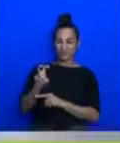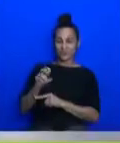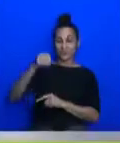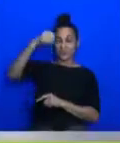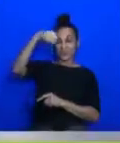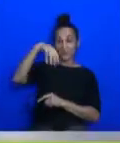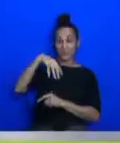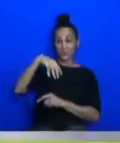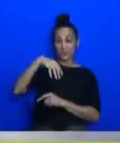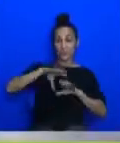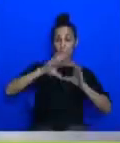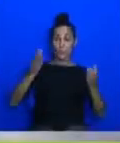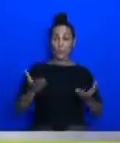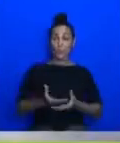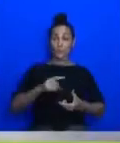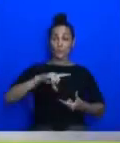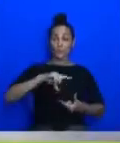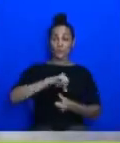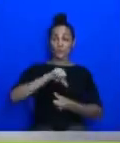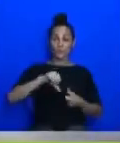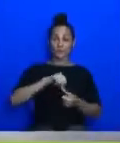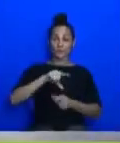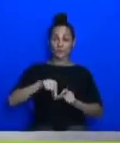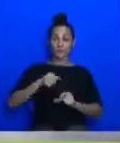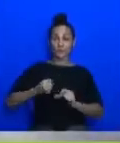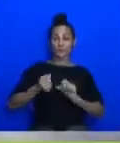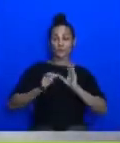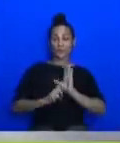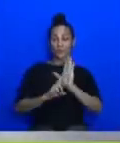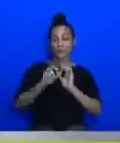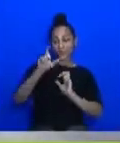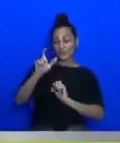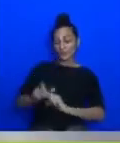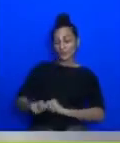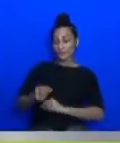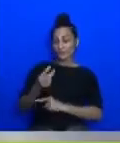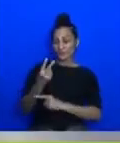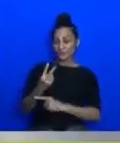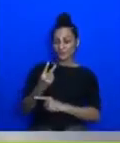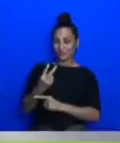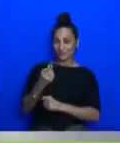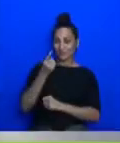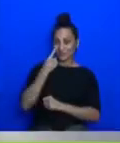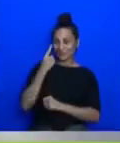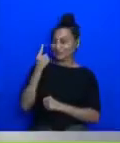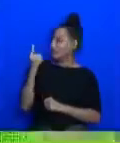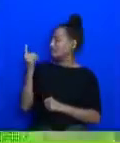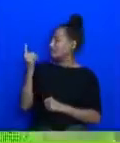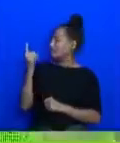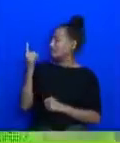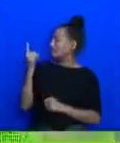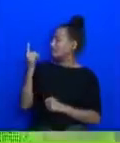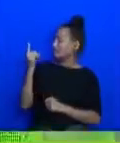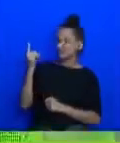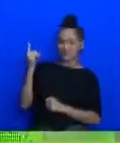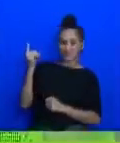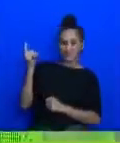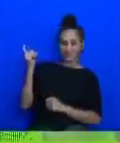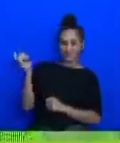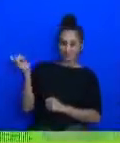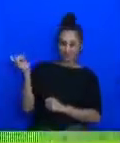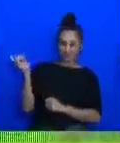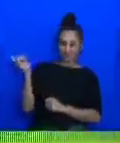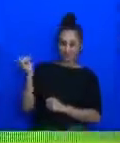Bola no suporte, o globo sendo identificado para o sorteio do número correspondente à coluna número 2. Bola posicionada,